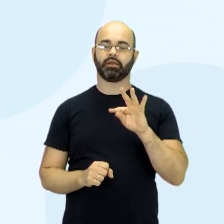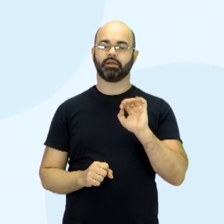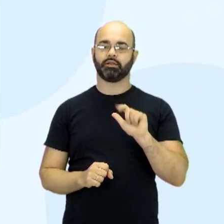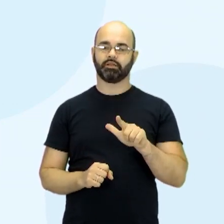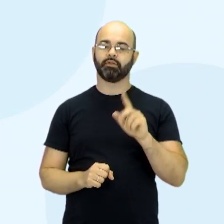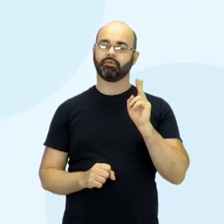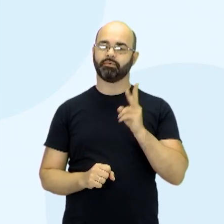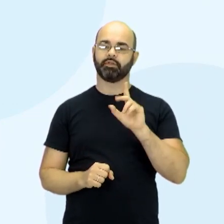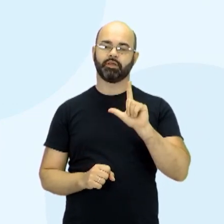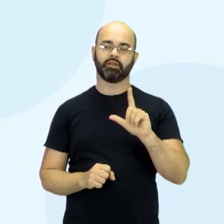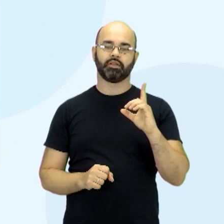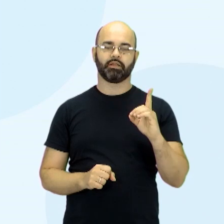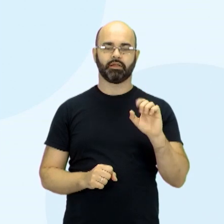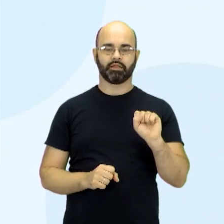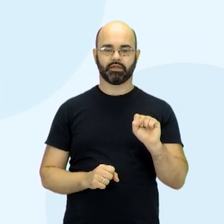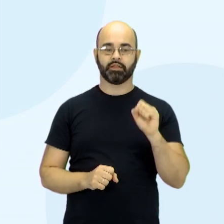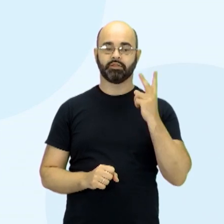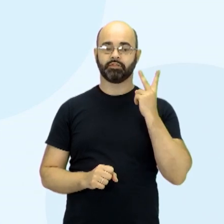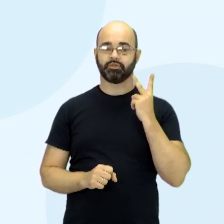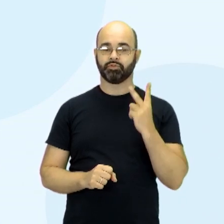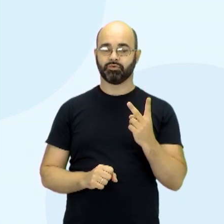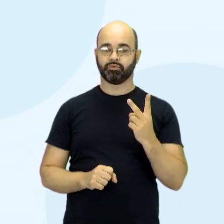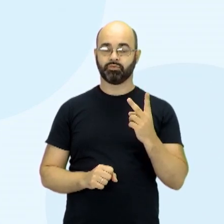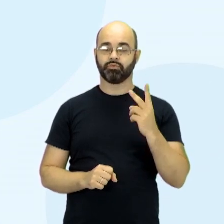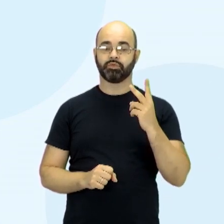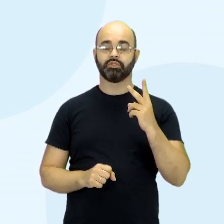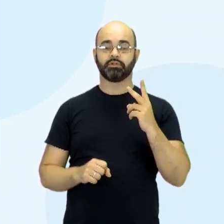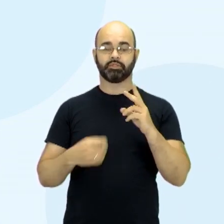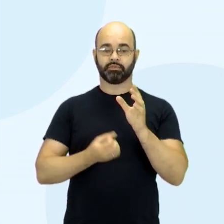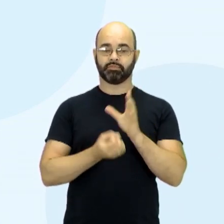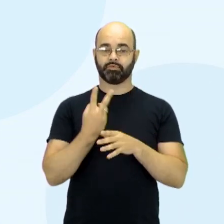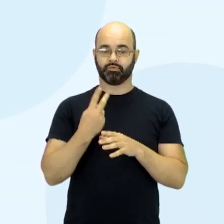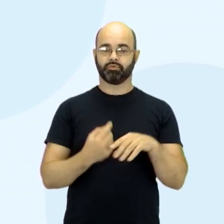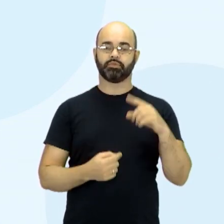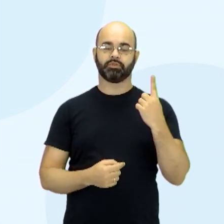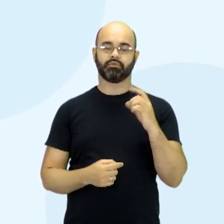é a RDS, que tem duas unidades criadas, com